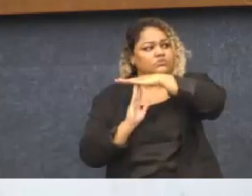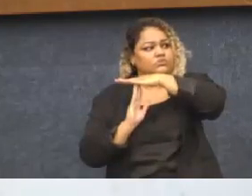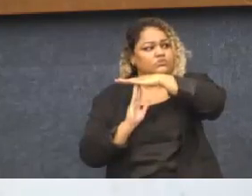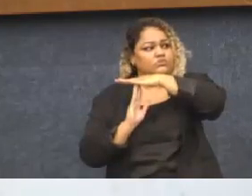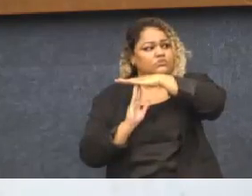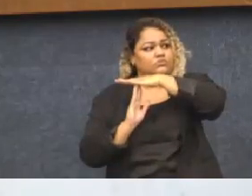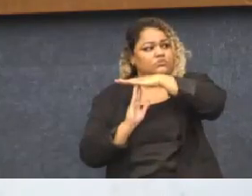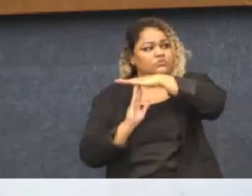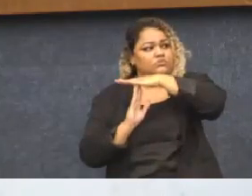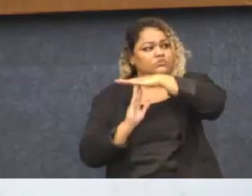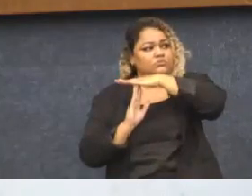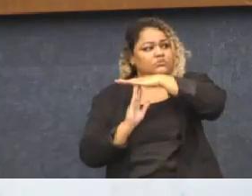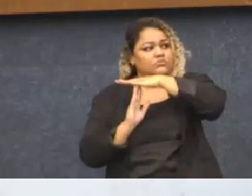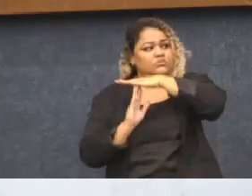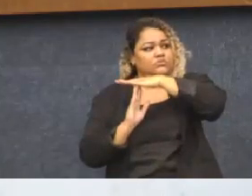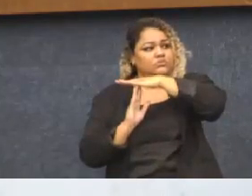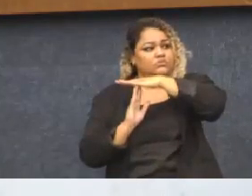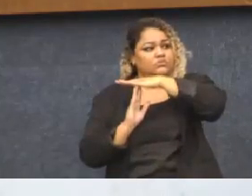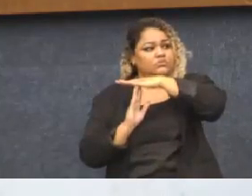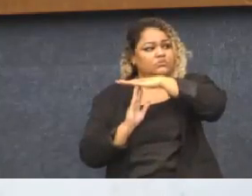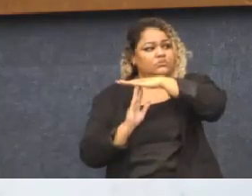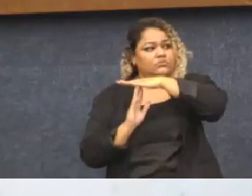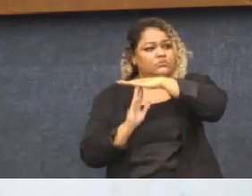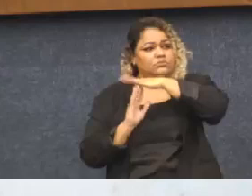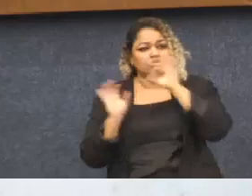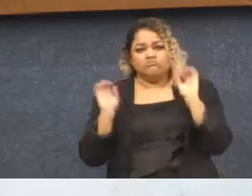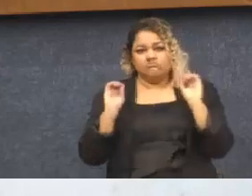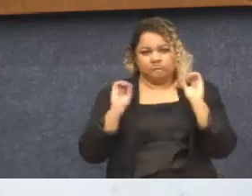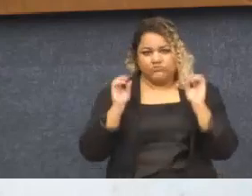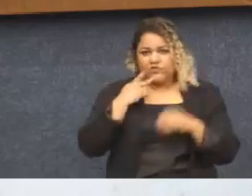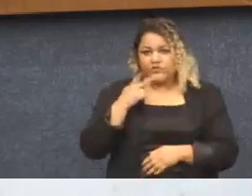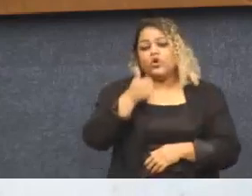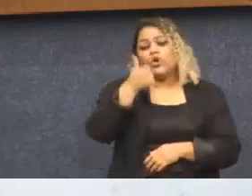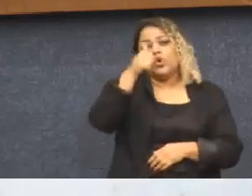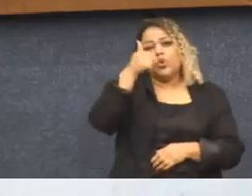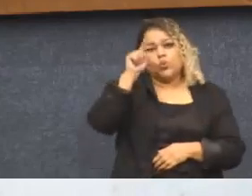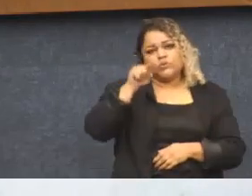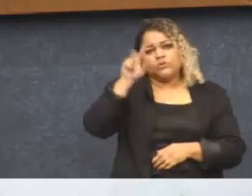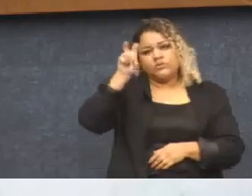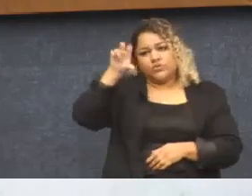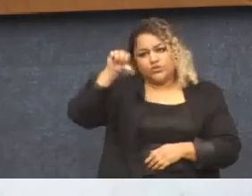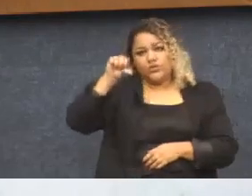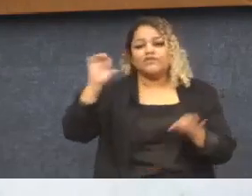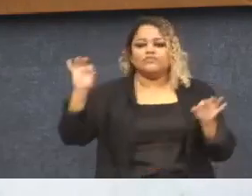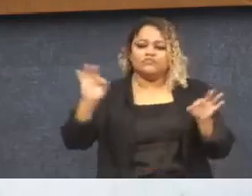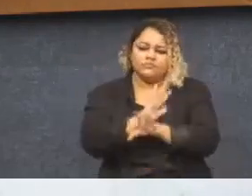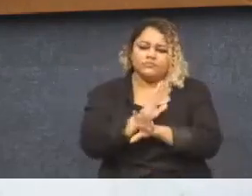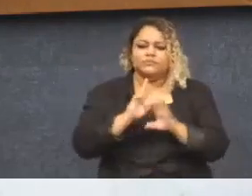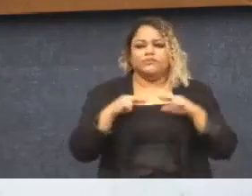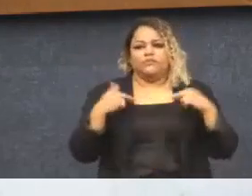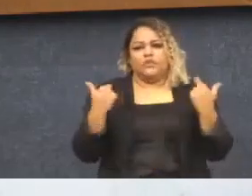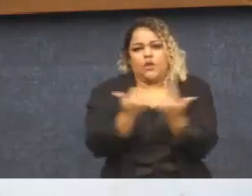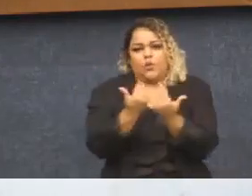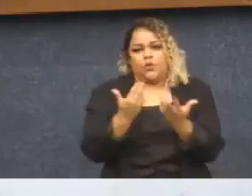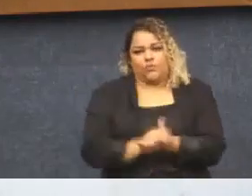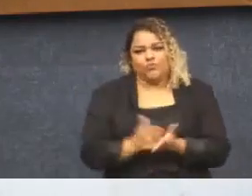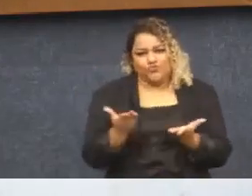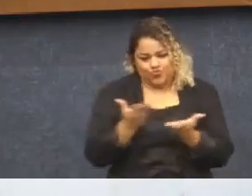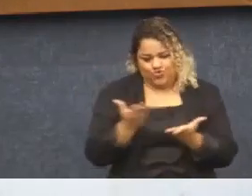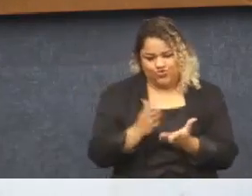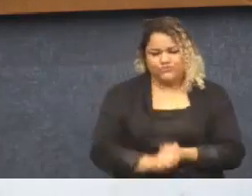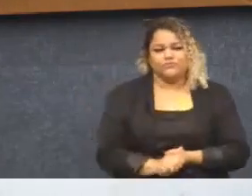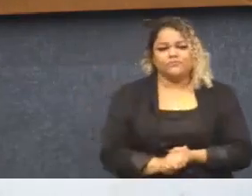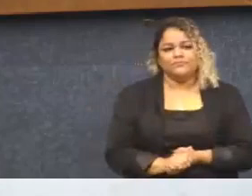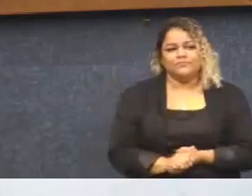Ah, a gente aprova. Então, não tem mais ninguém para falar? 11 horas e 59 minutos, eu declaro encerrados os nossos trabalhos hoje. Tá